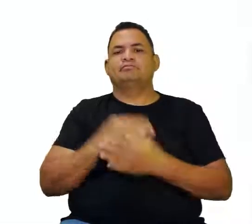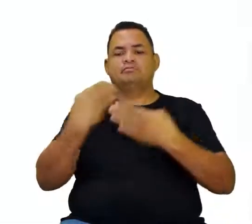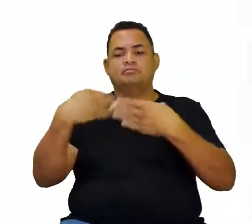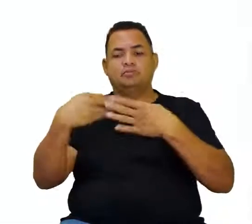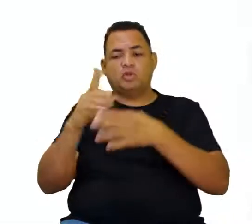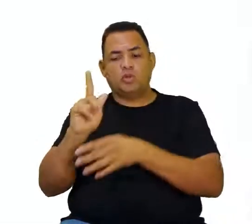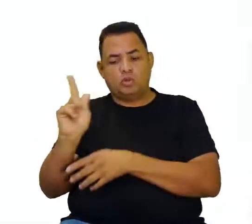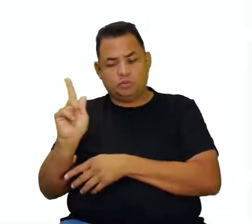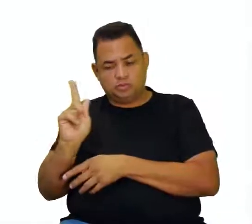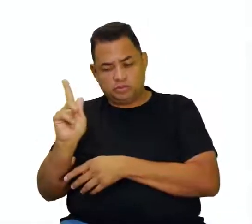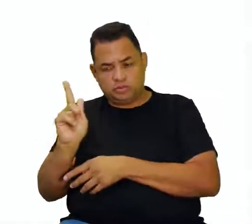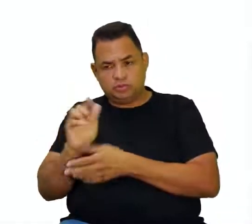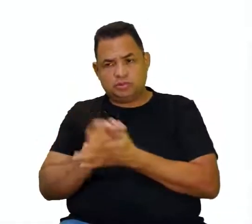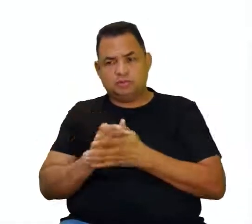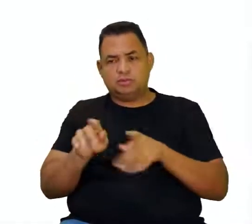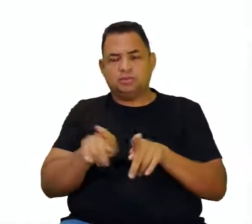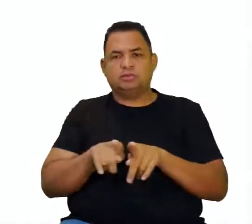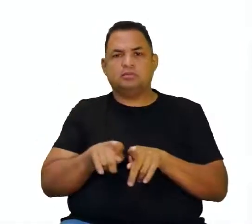de geografia,